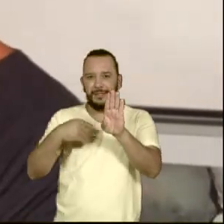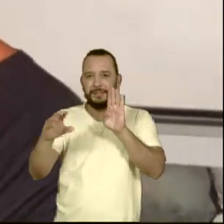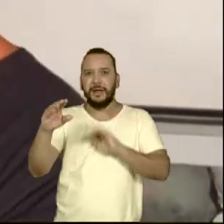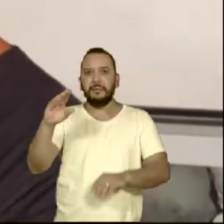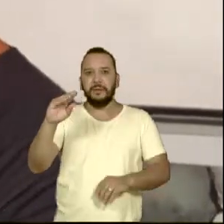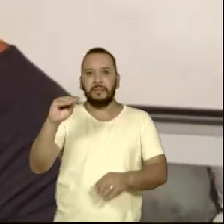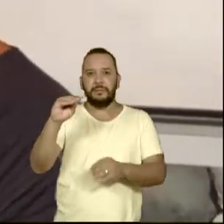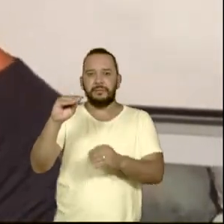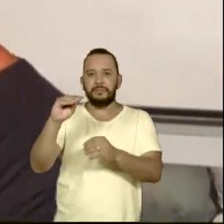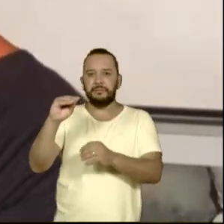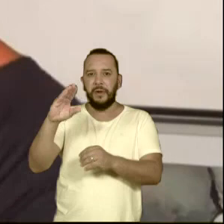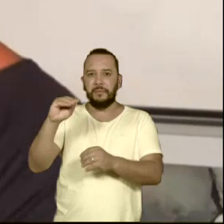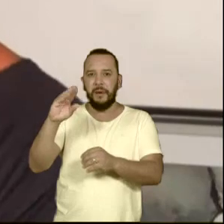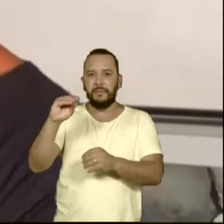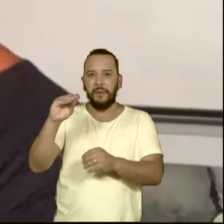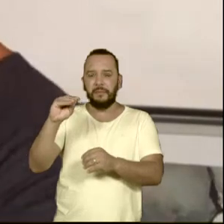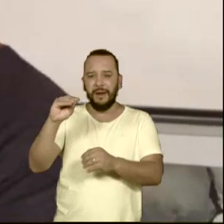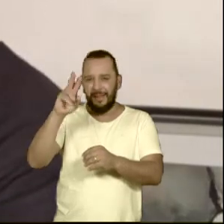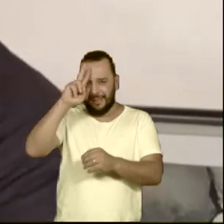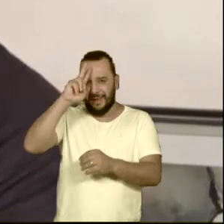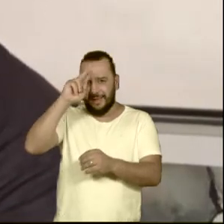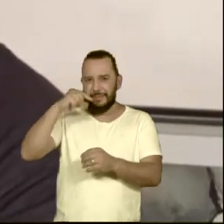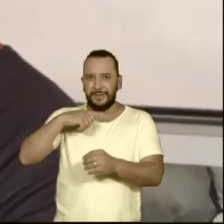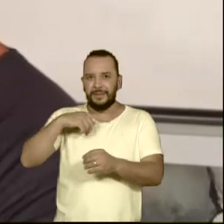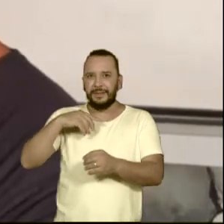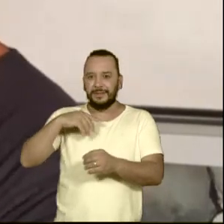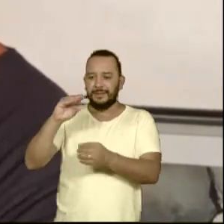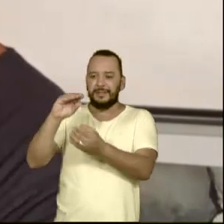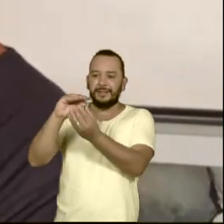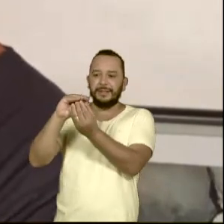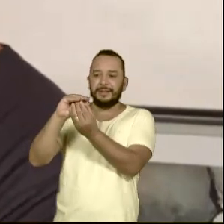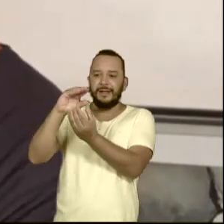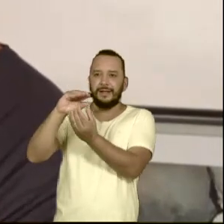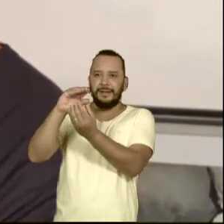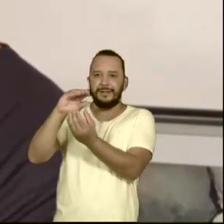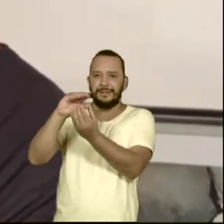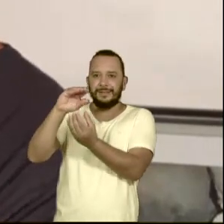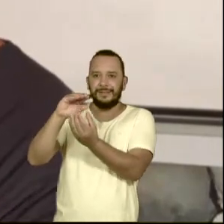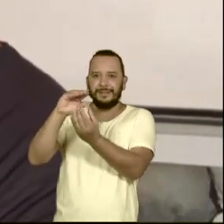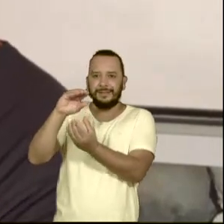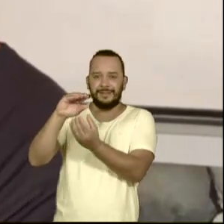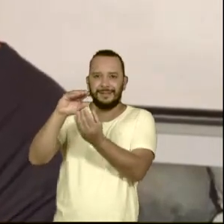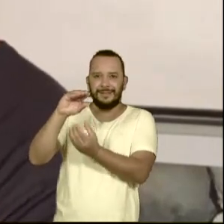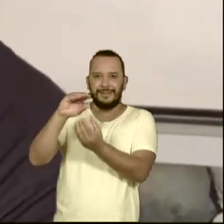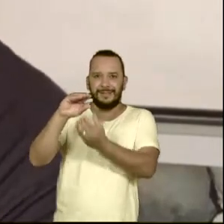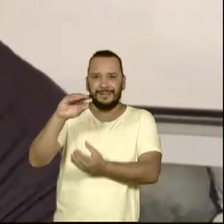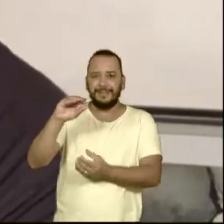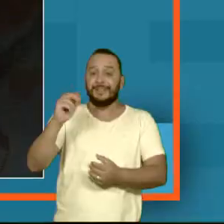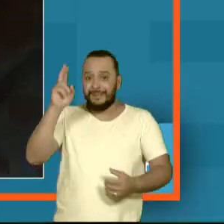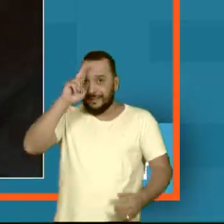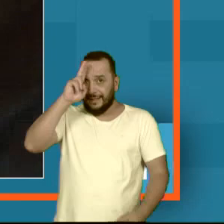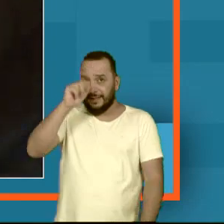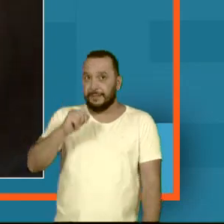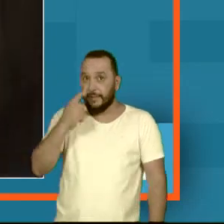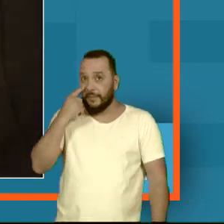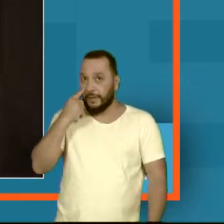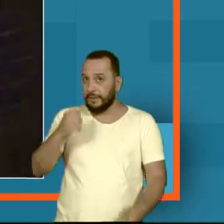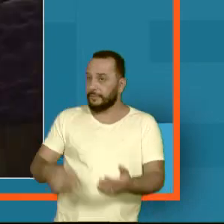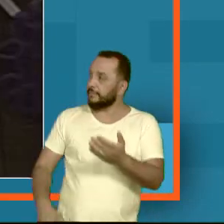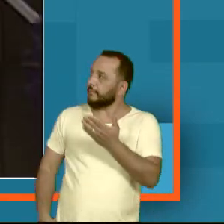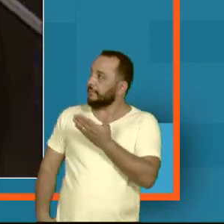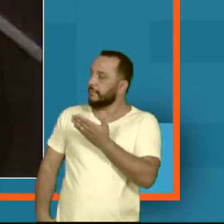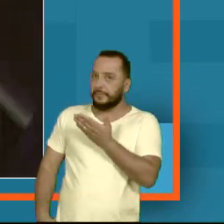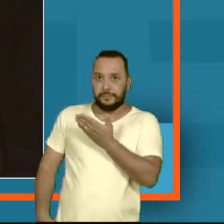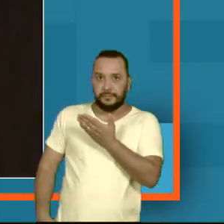uma haste. Ele ficava fora de cena fazendo... Era fora de cena que ele dava vida àquilo. O